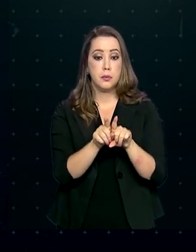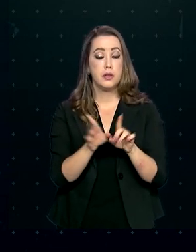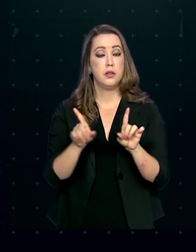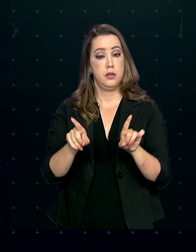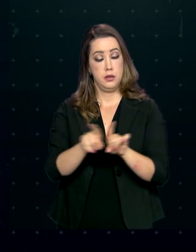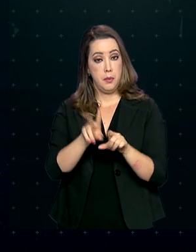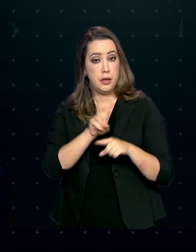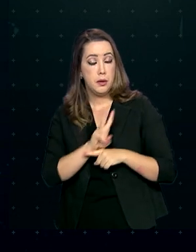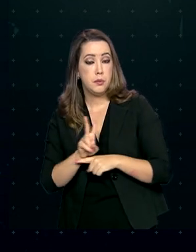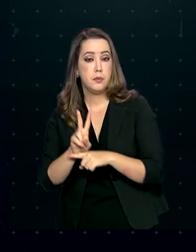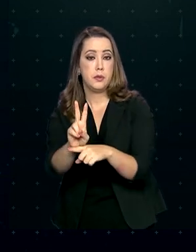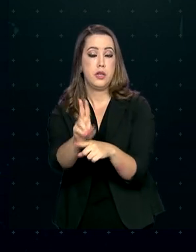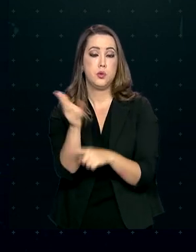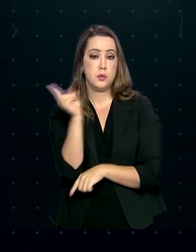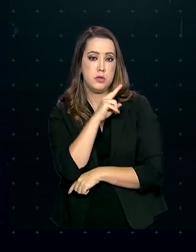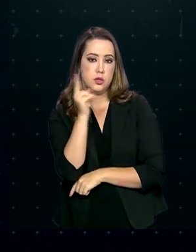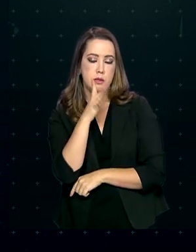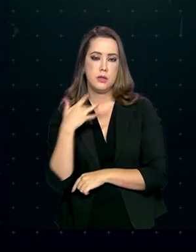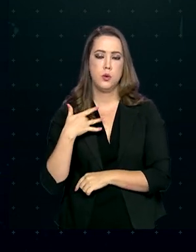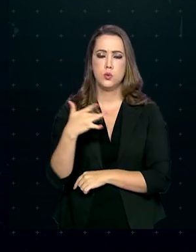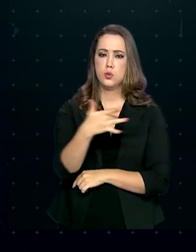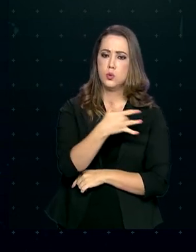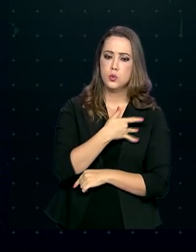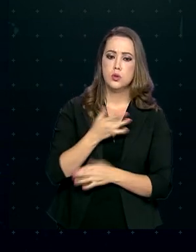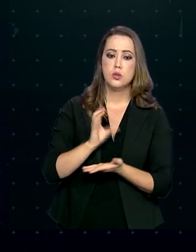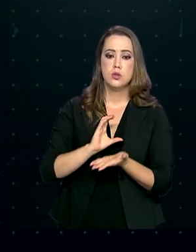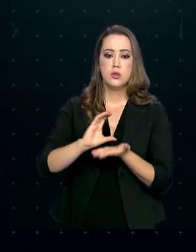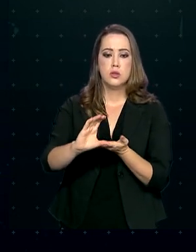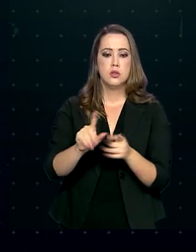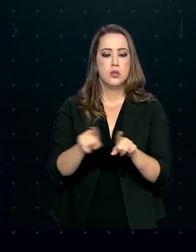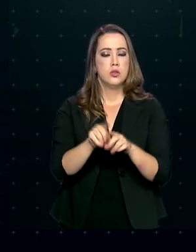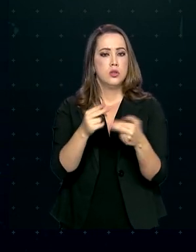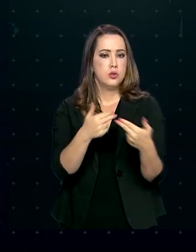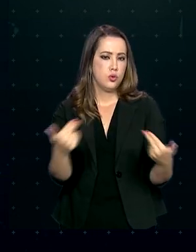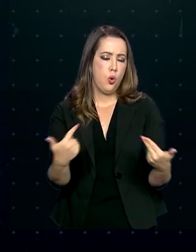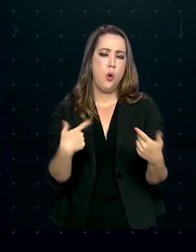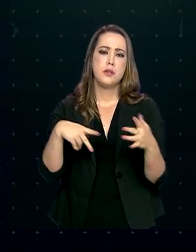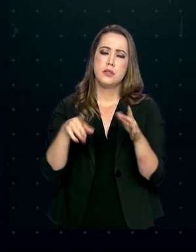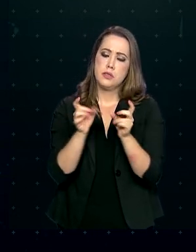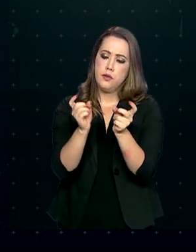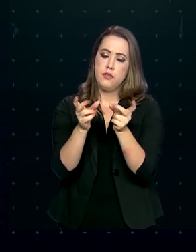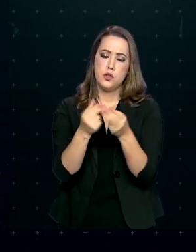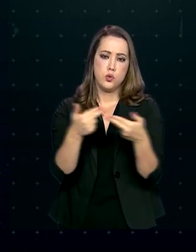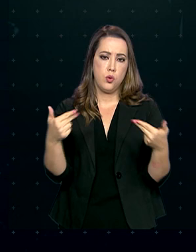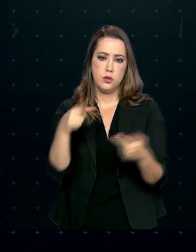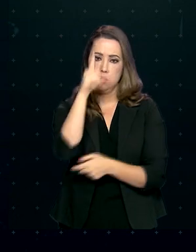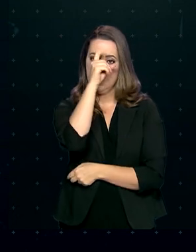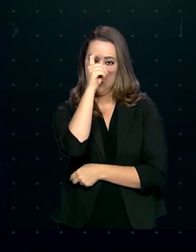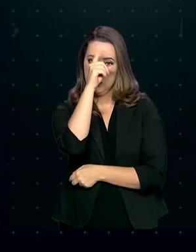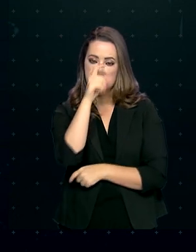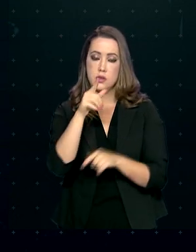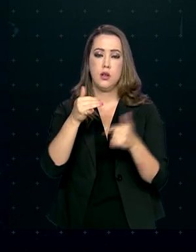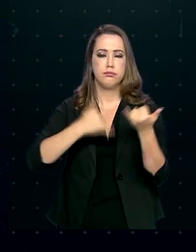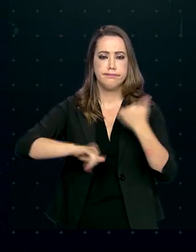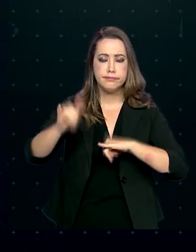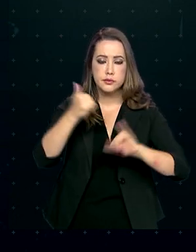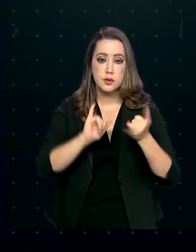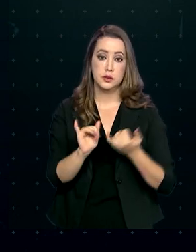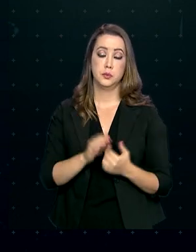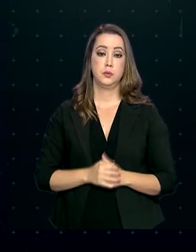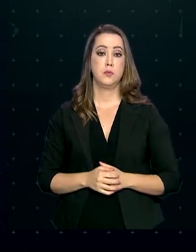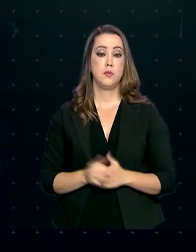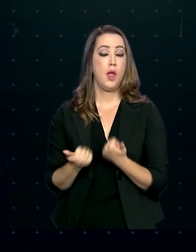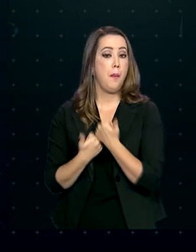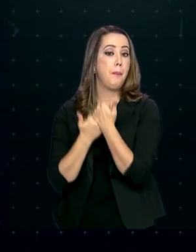Direto Emergencial Saúde. Linha para Empresas de Produtos Hospitalares e Laboratórios. Programa de